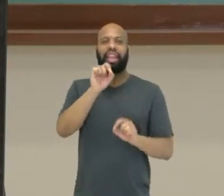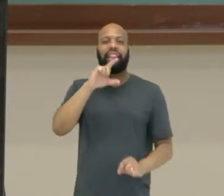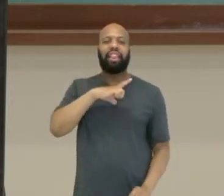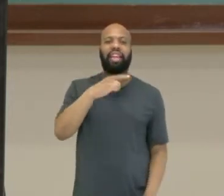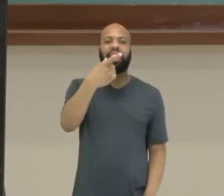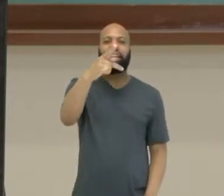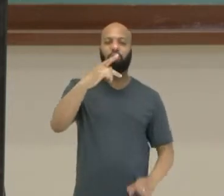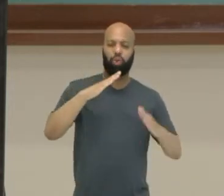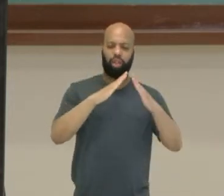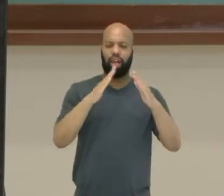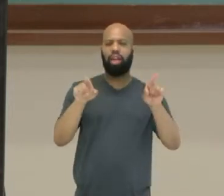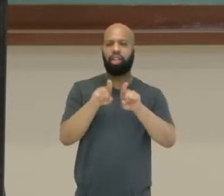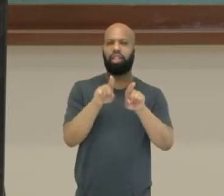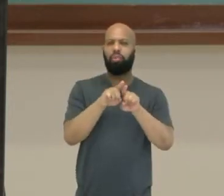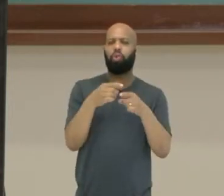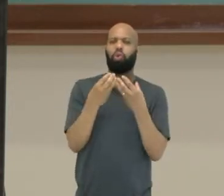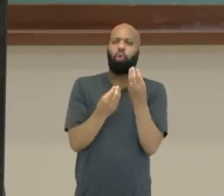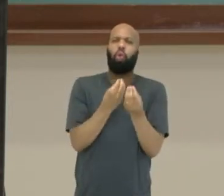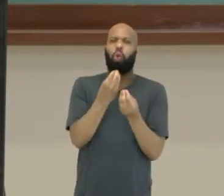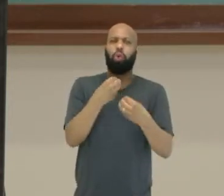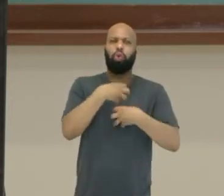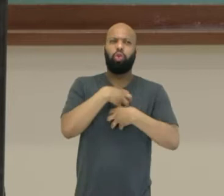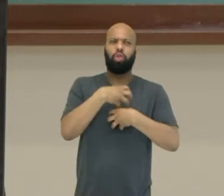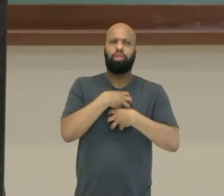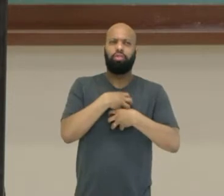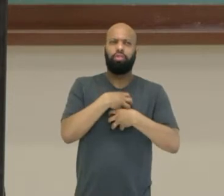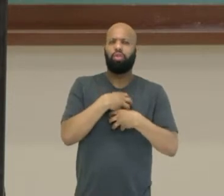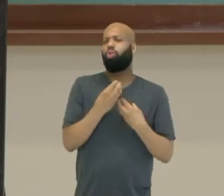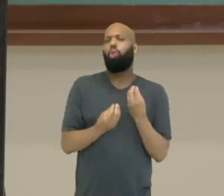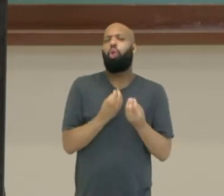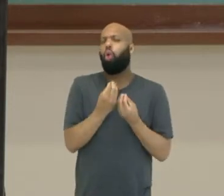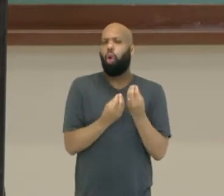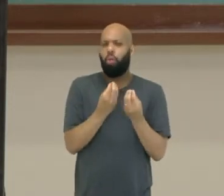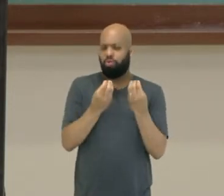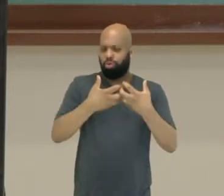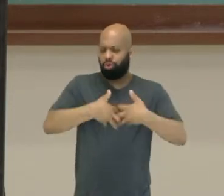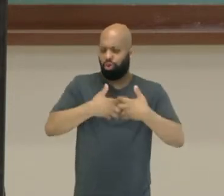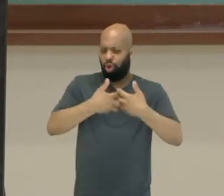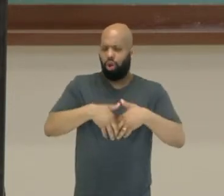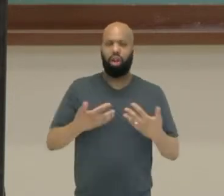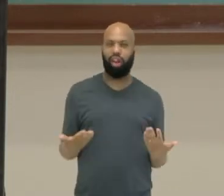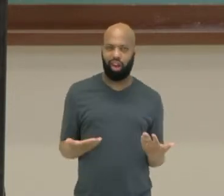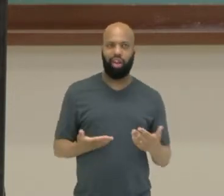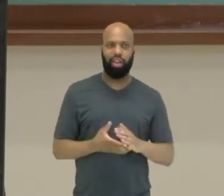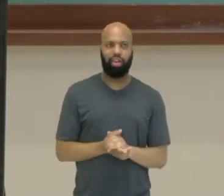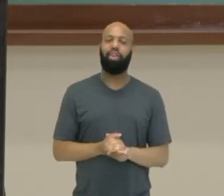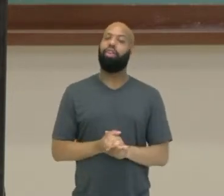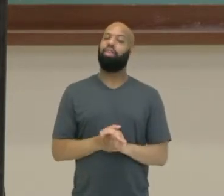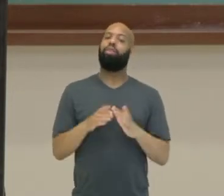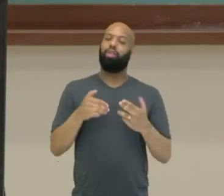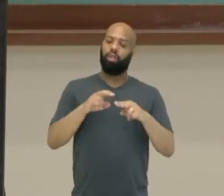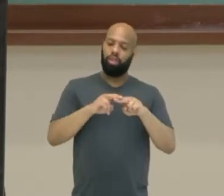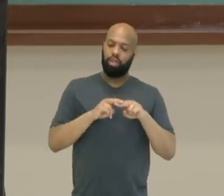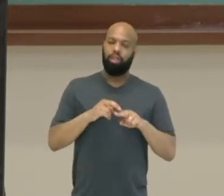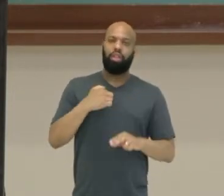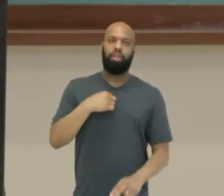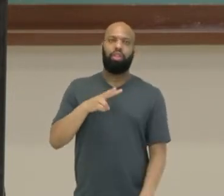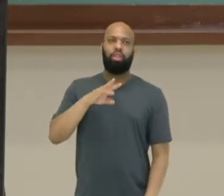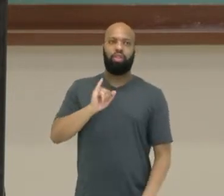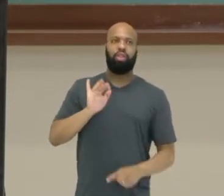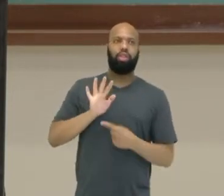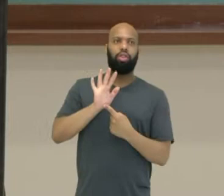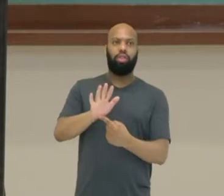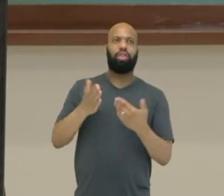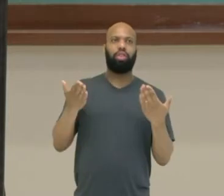sua casa, aqueles que podem ser coloridos. E agora, como será que ele vai funcionar? Para isso, eu trago para vocês